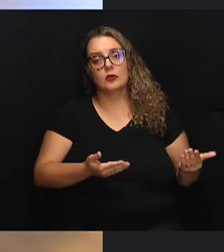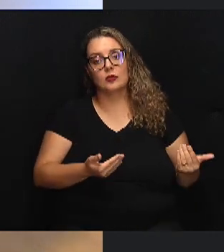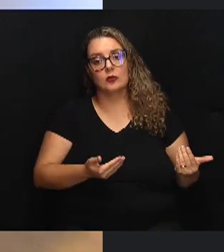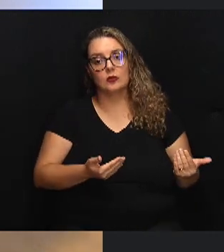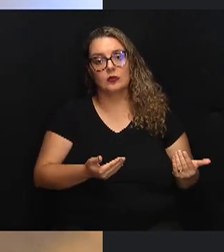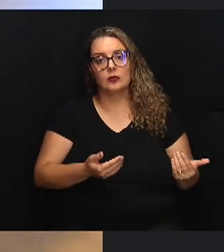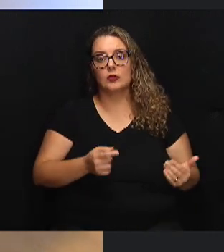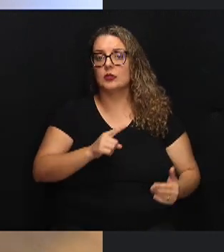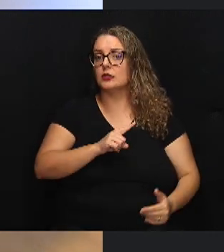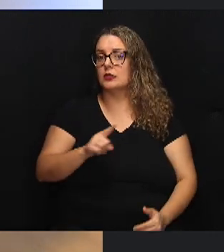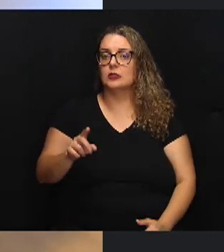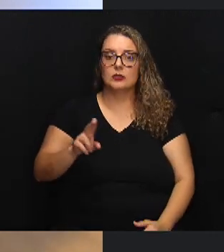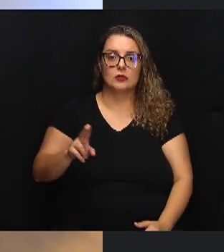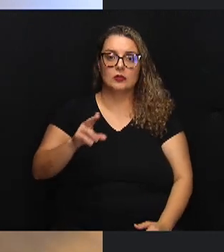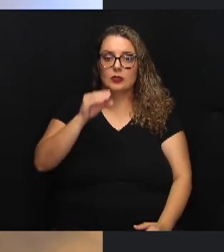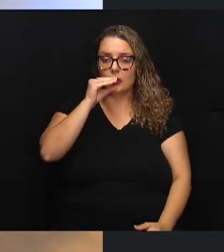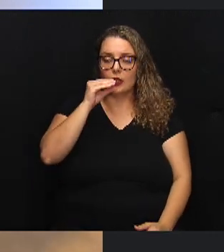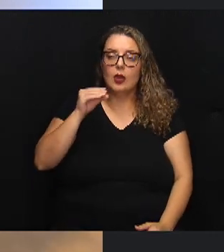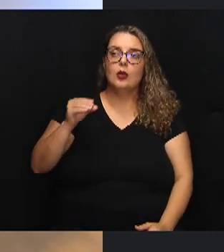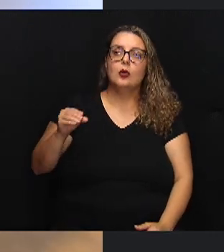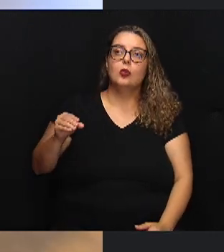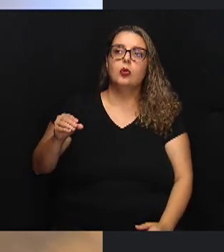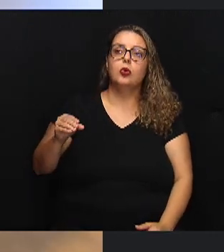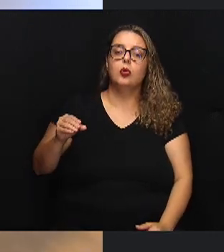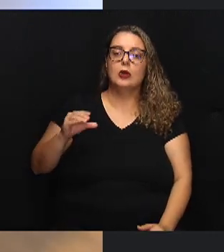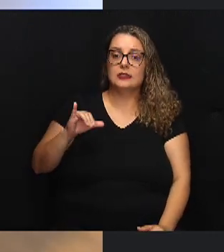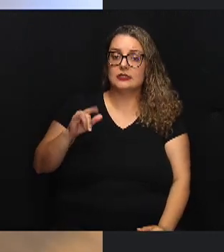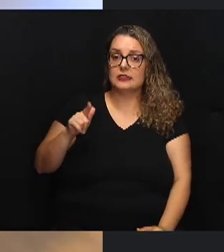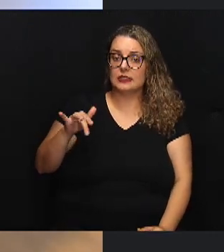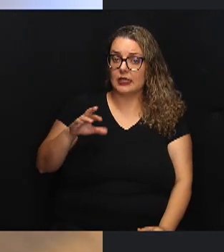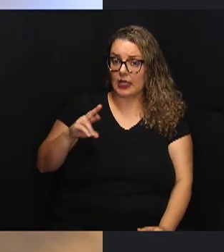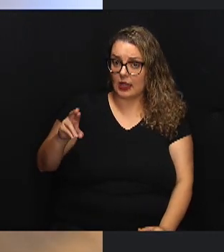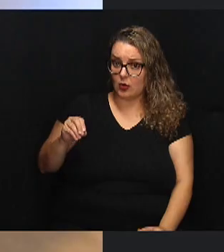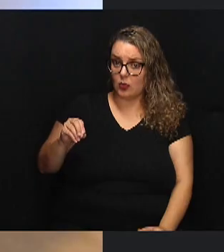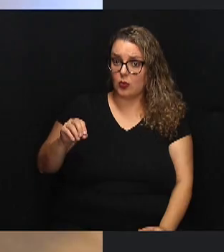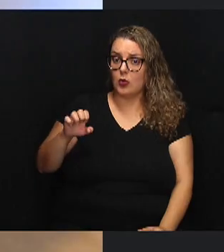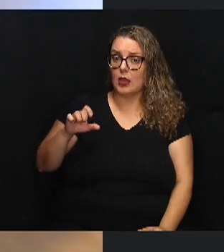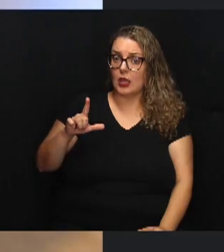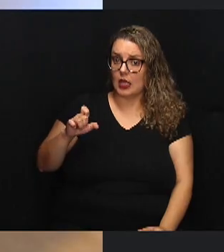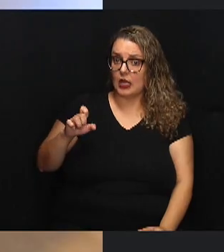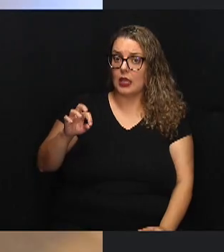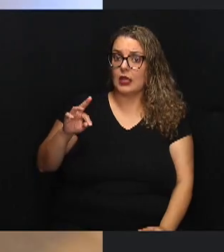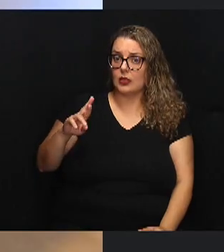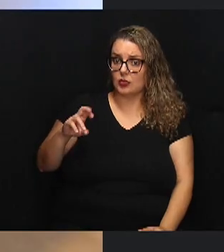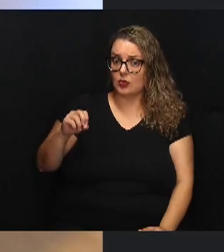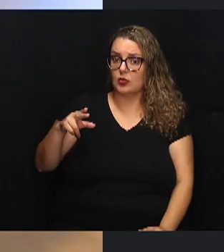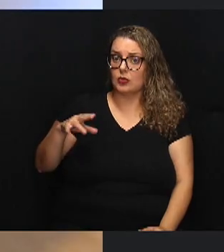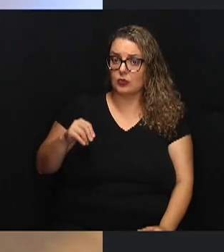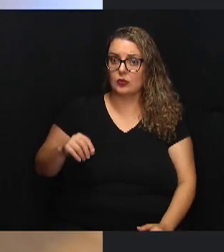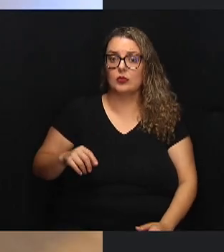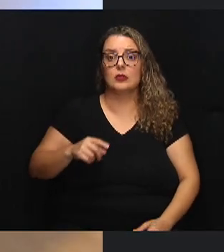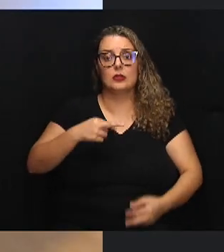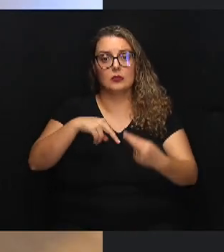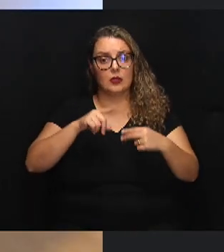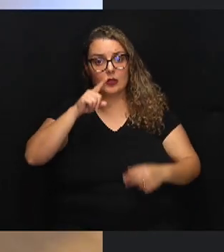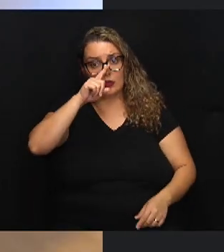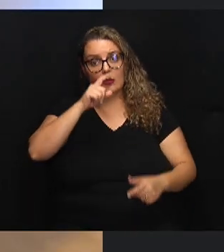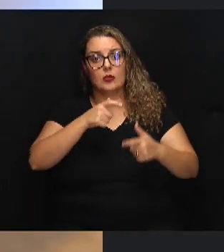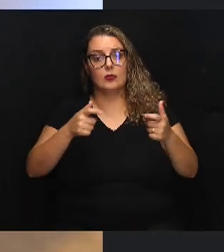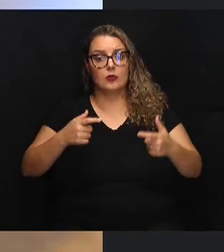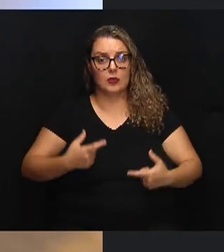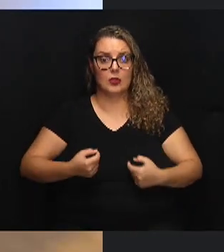não utilizar cigarros eletrônicos, porque a gente sabe que isso está relacionado com o aumento do risco de câncer,